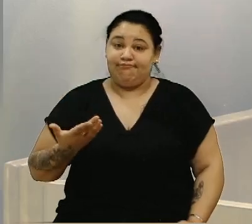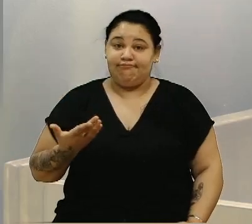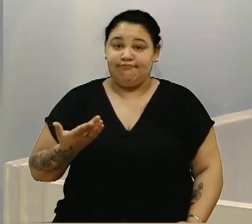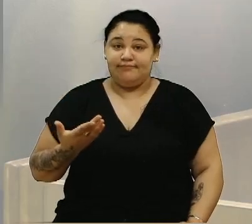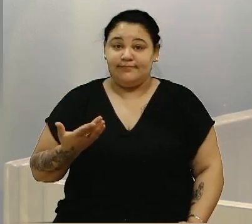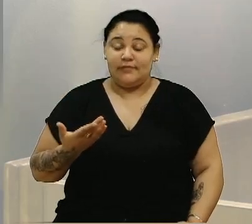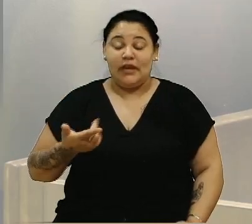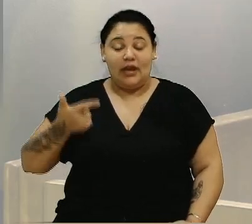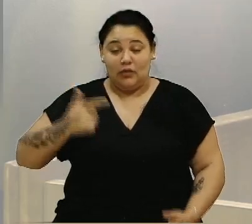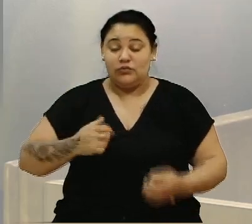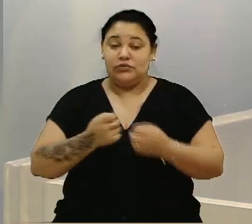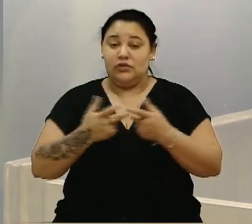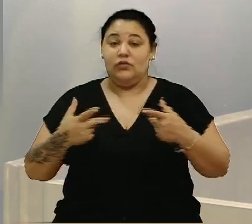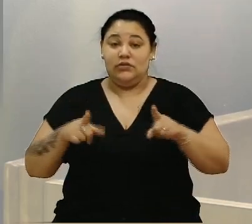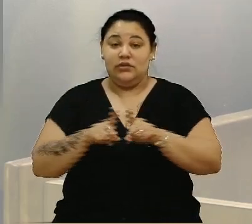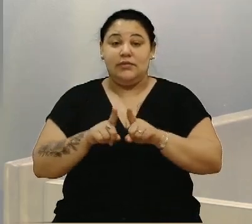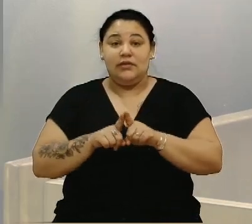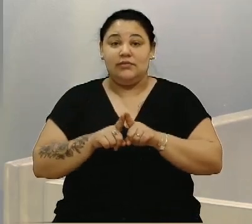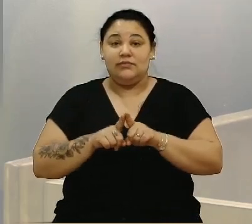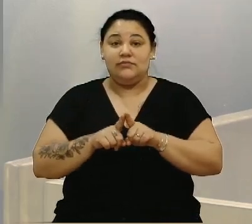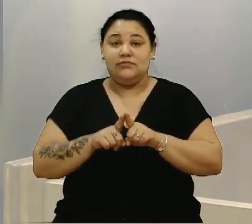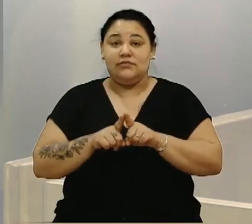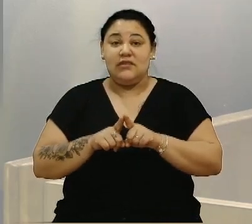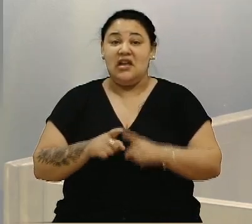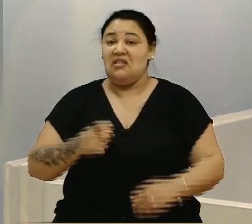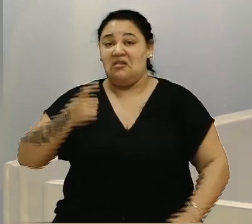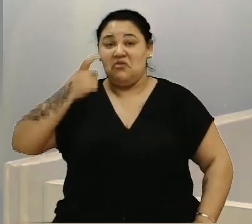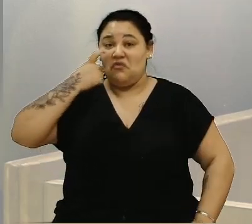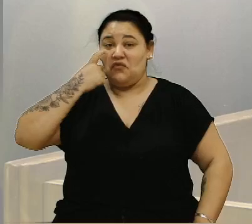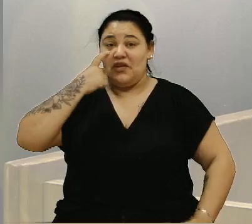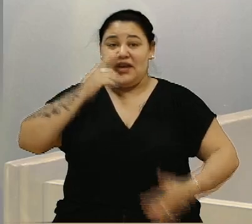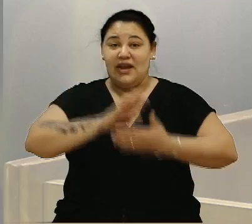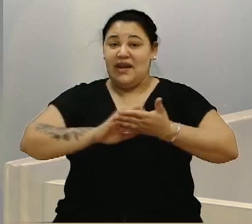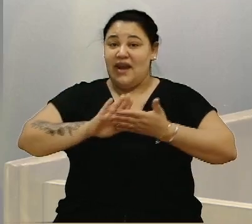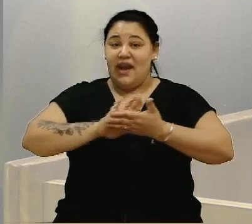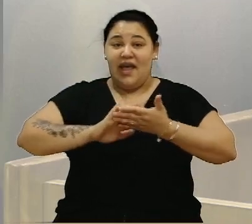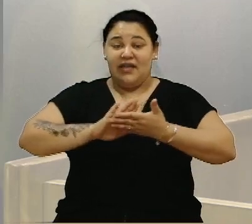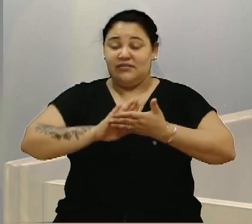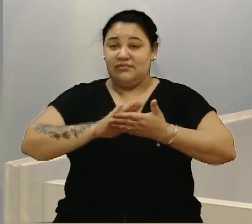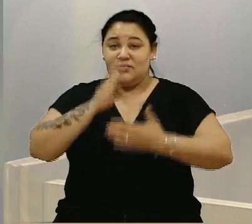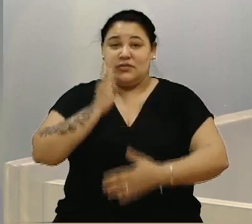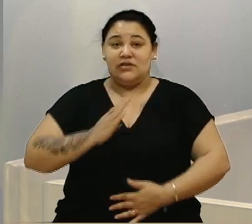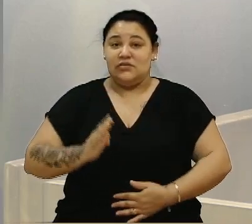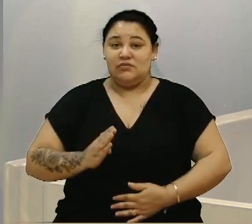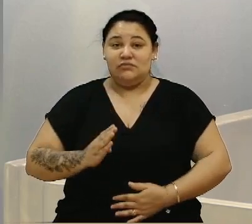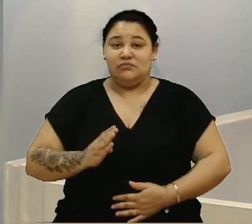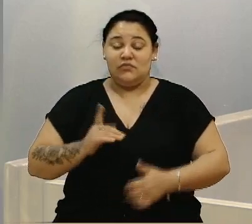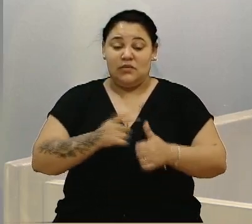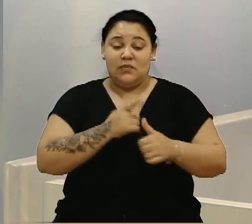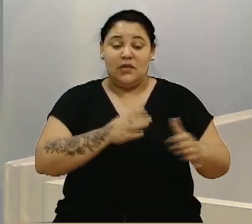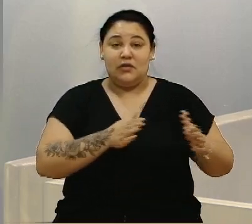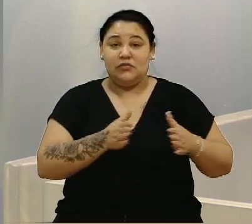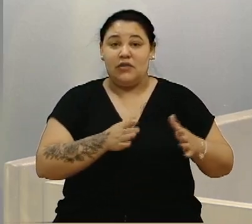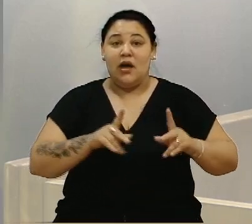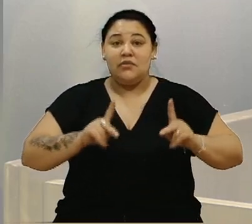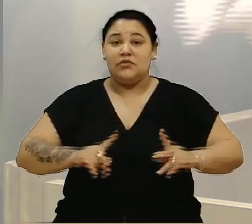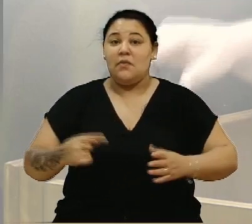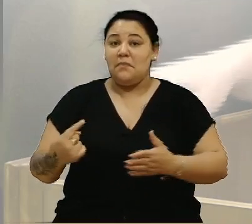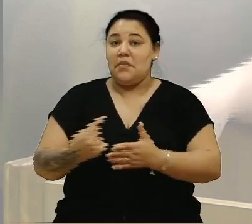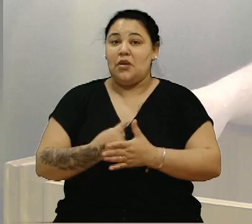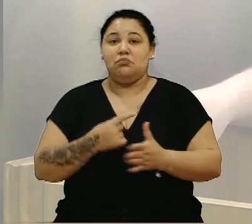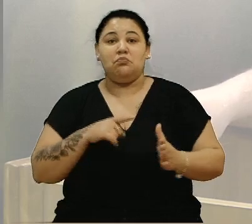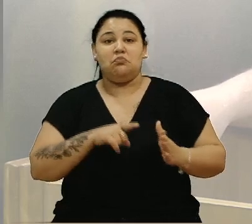outro ponto. Eu não vi em nenhum local do Brasil, nesse primeiro turno, as pessoas questionando as